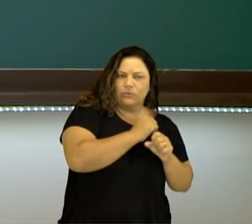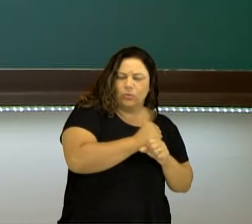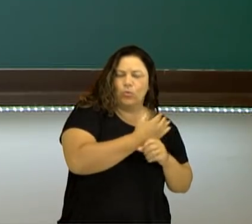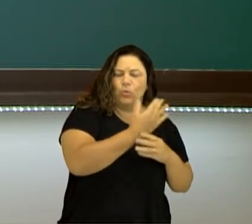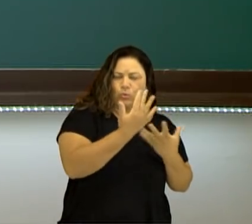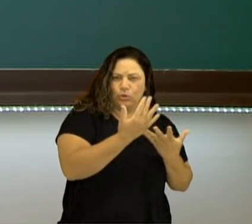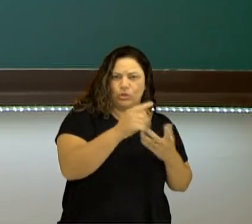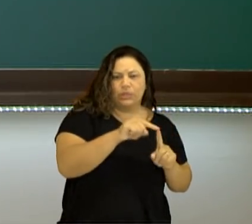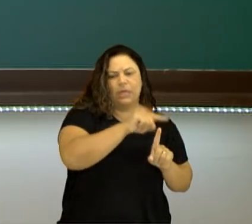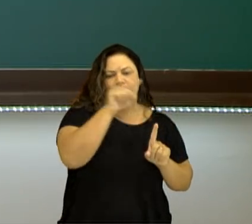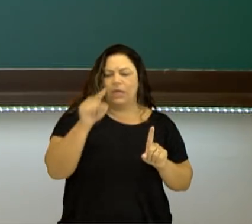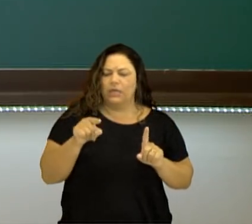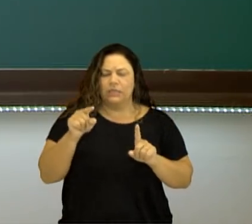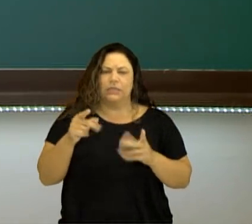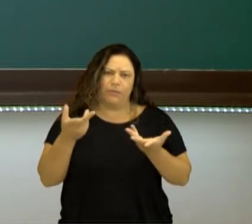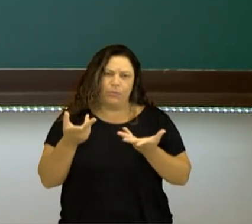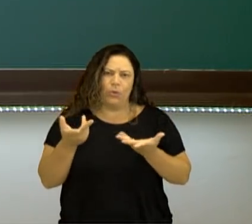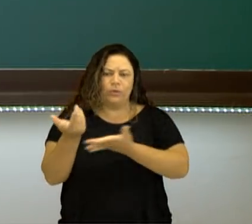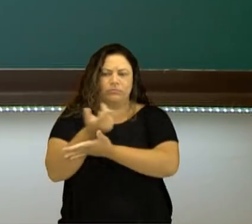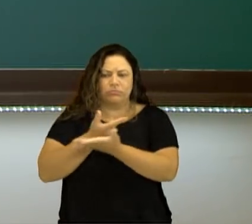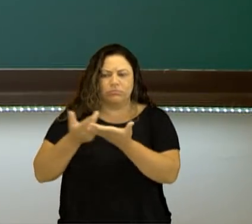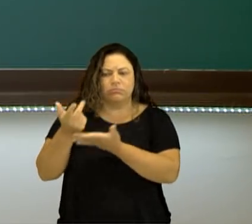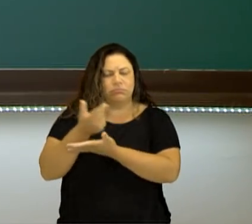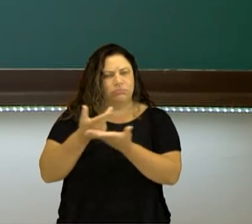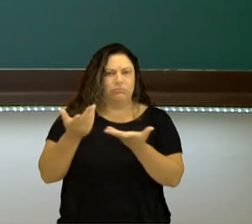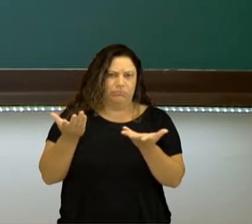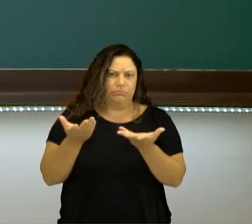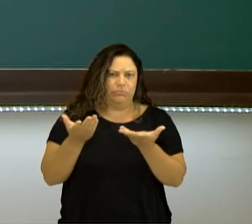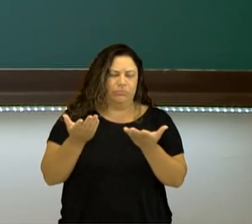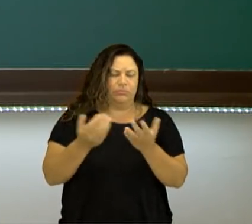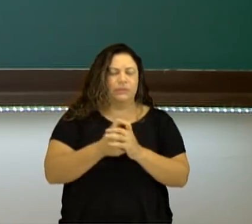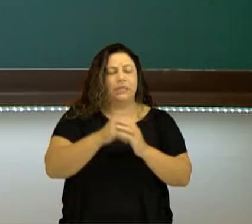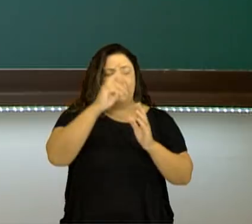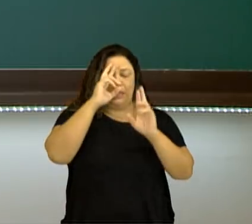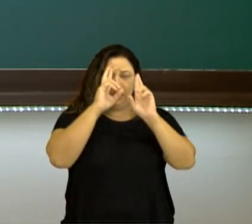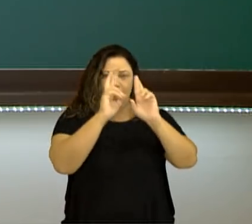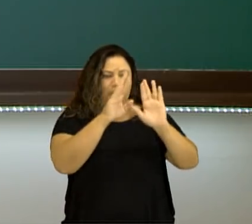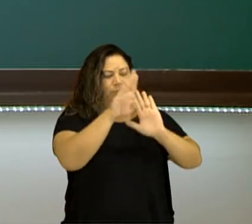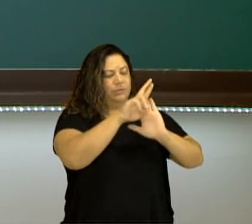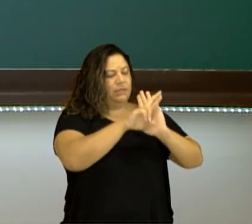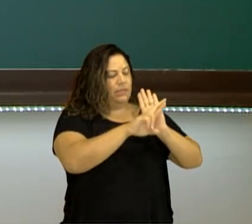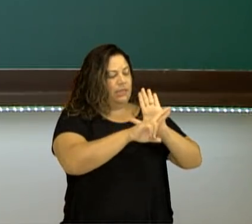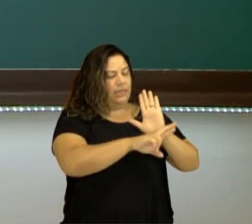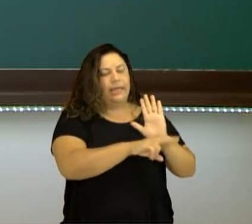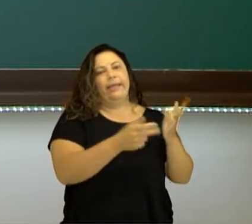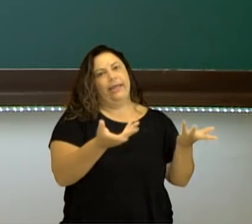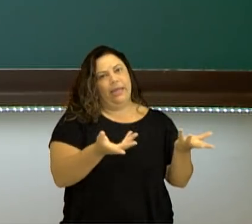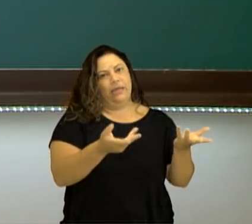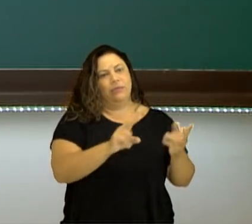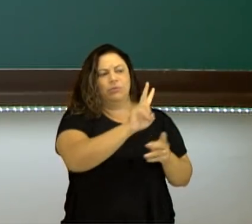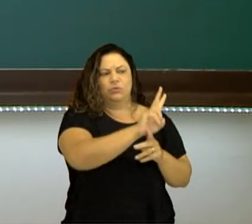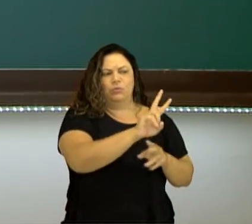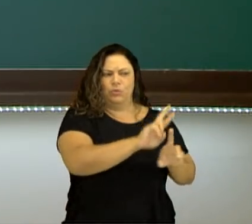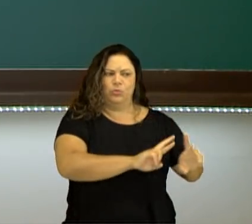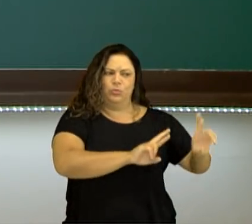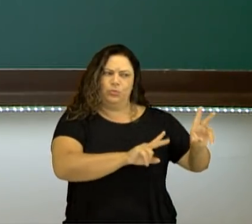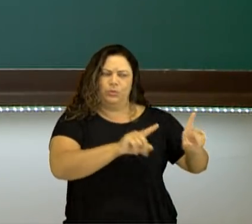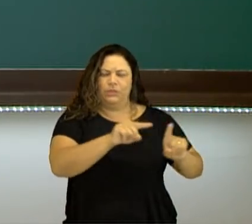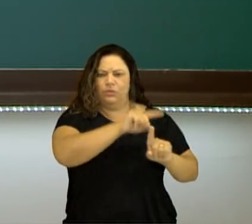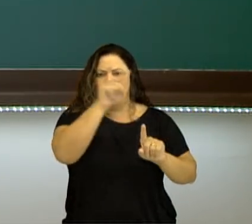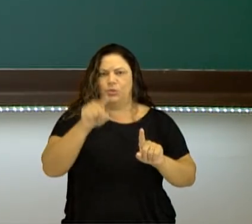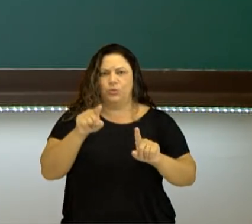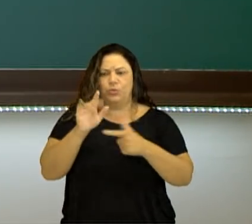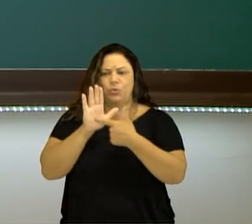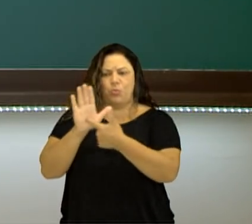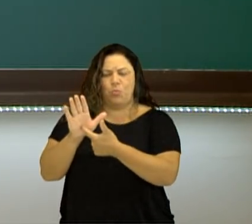da função, e vai calcular e vai sair outra. Vai respeitar as regras matemáticas e vai sair um outro valor. Mas agora quando eu faço, então